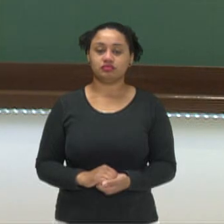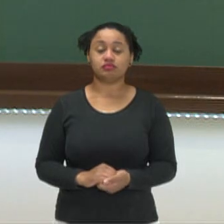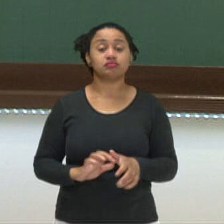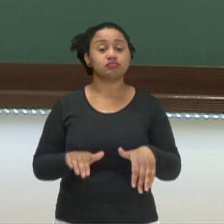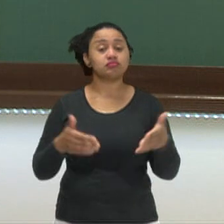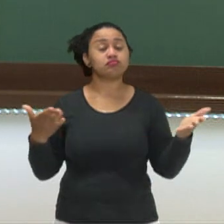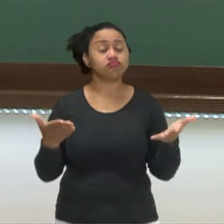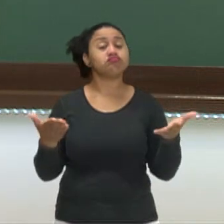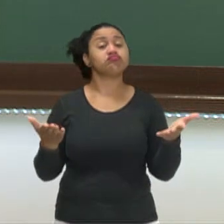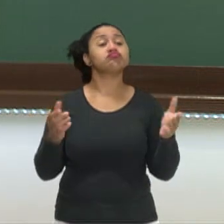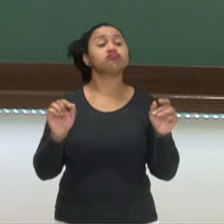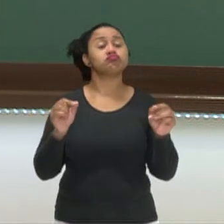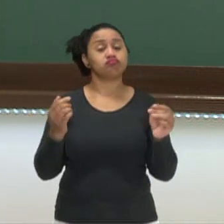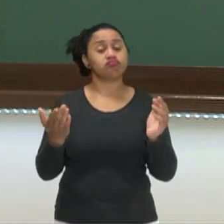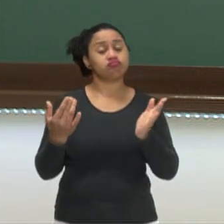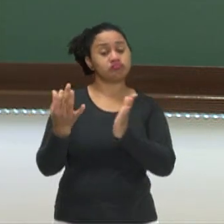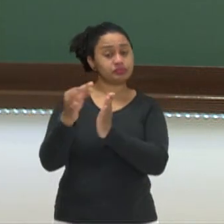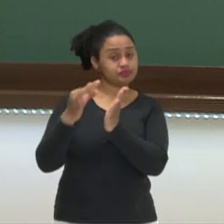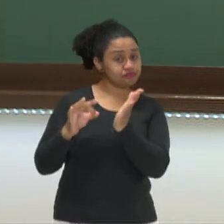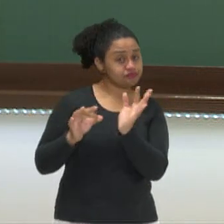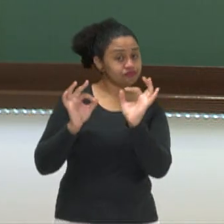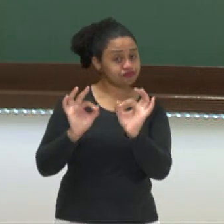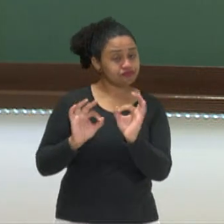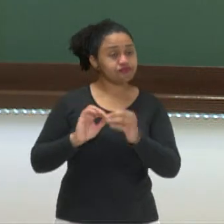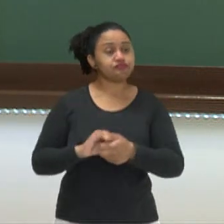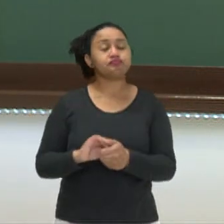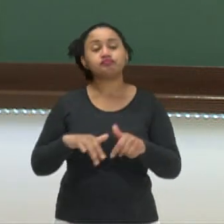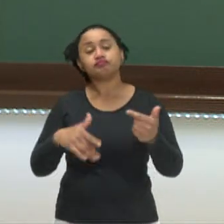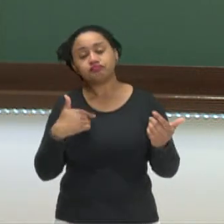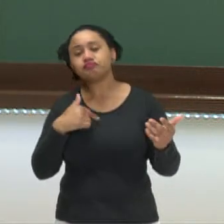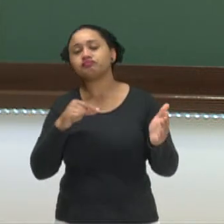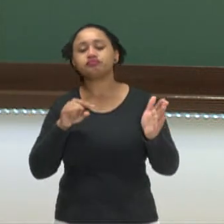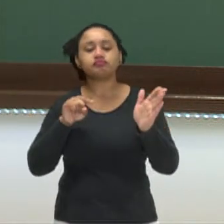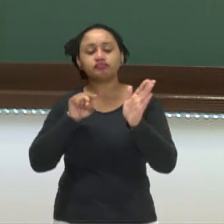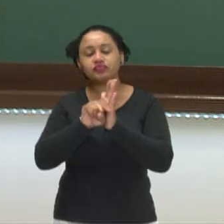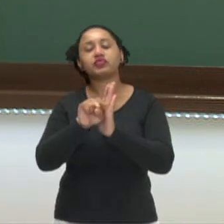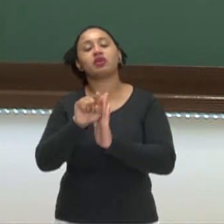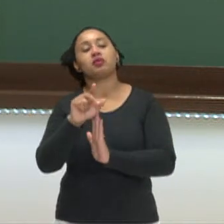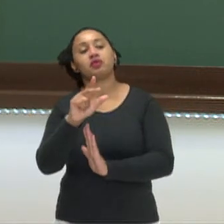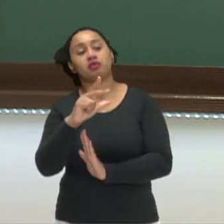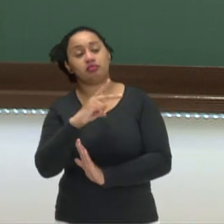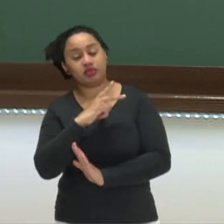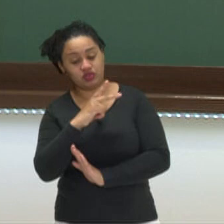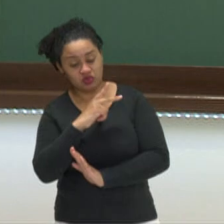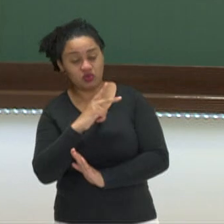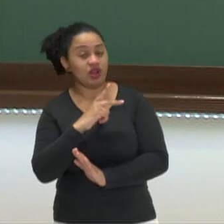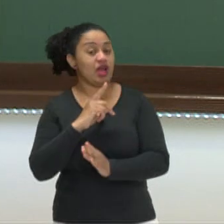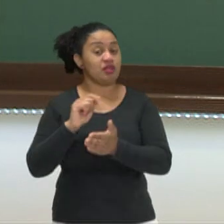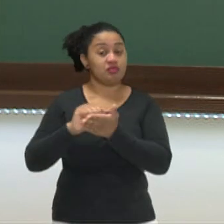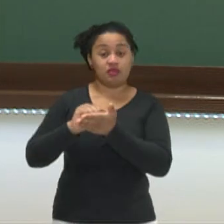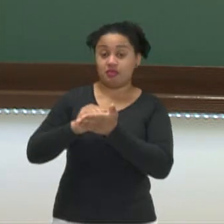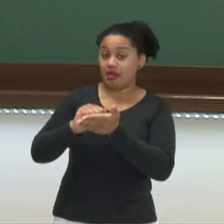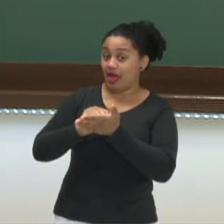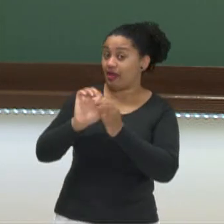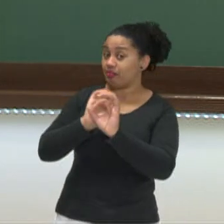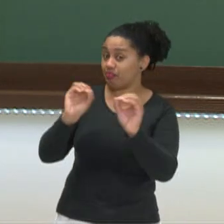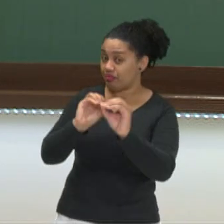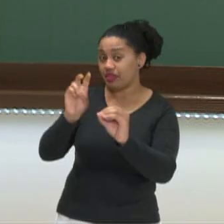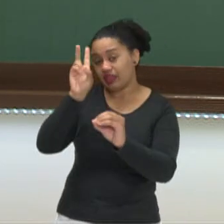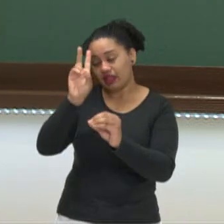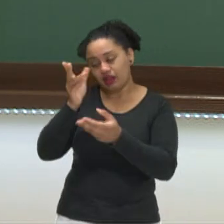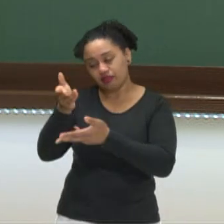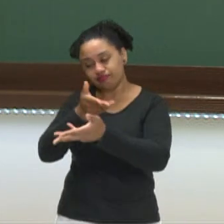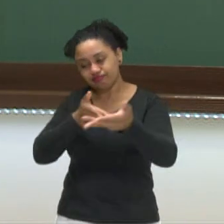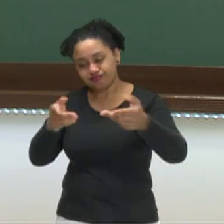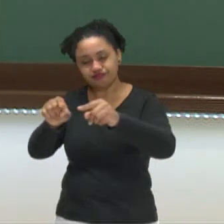Vamos lá então para nossa correção? Então é uma questão pessoal, aberta, né? Não apaga nada, lembra de compartilhar